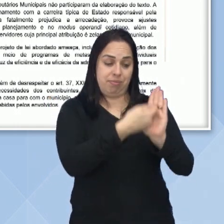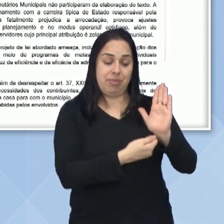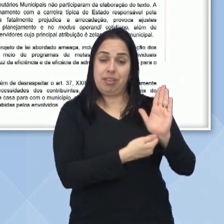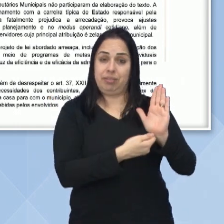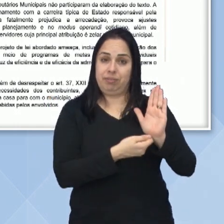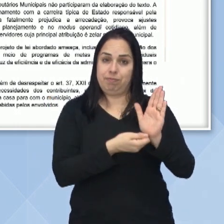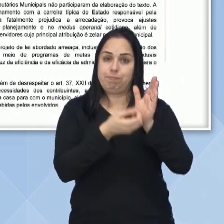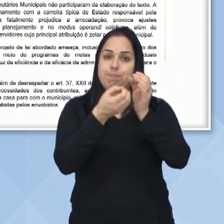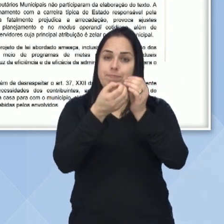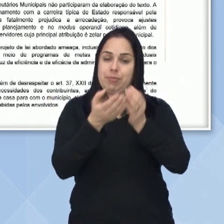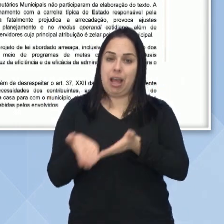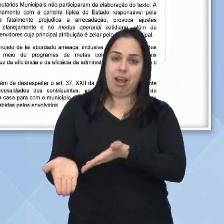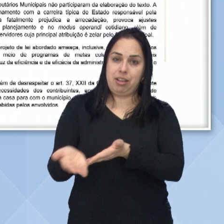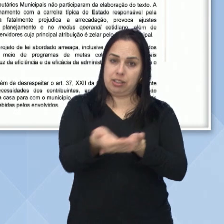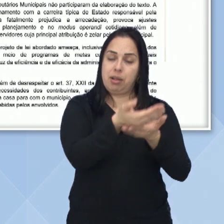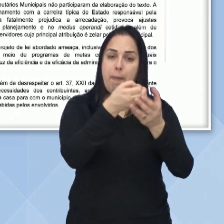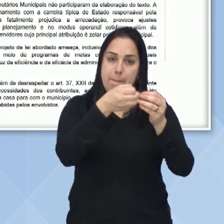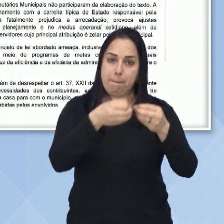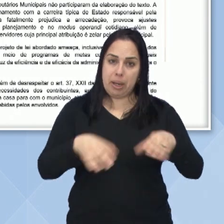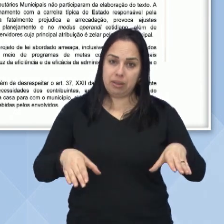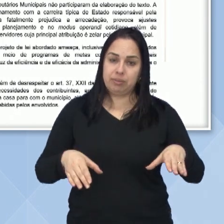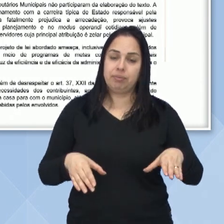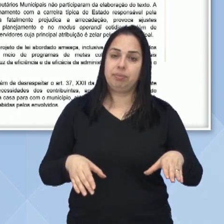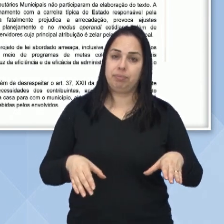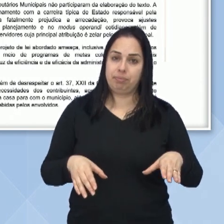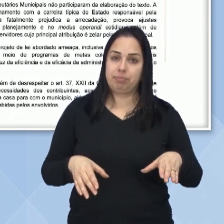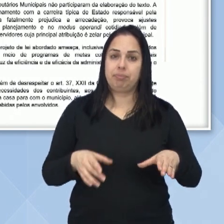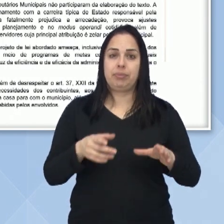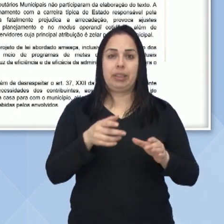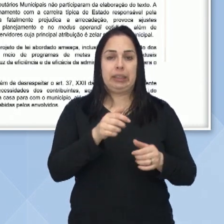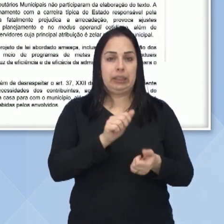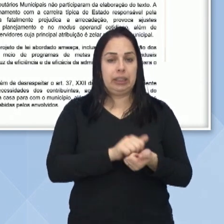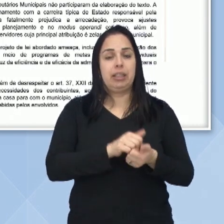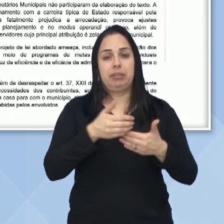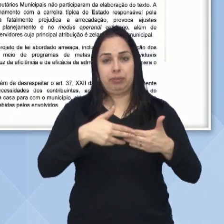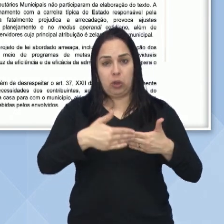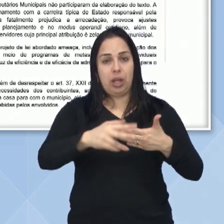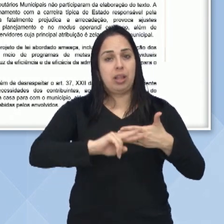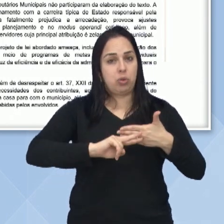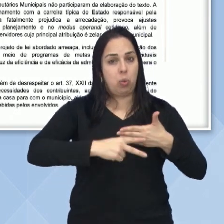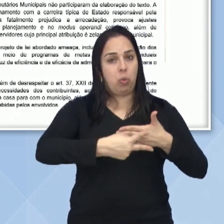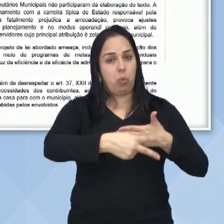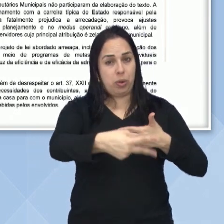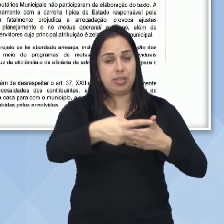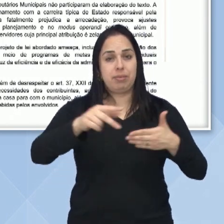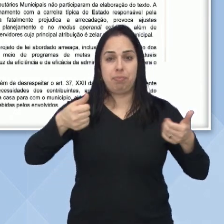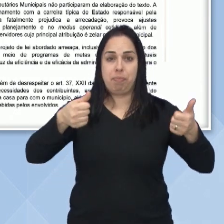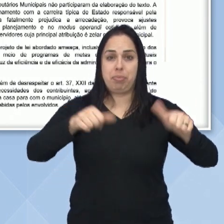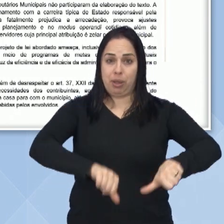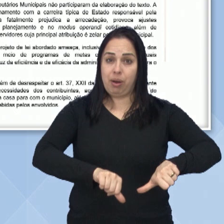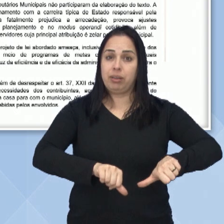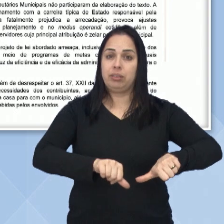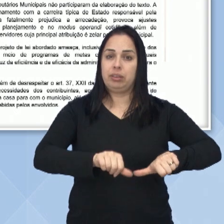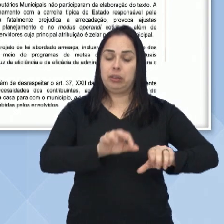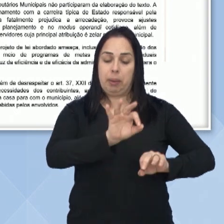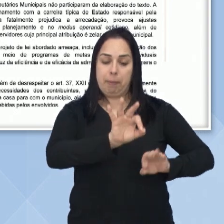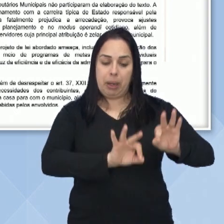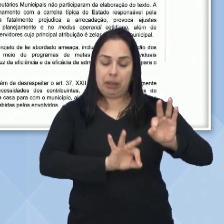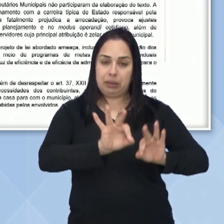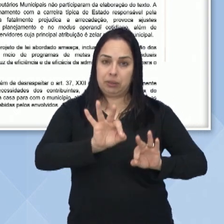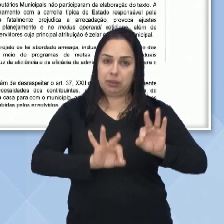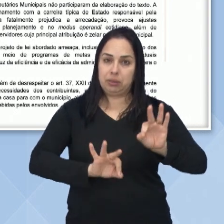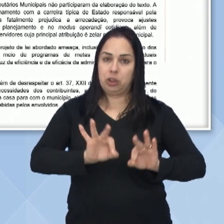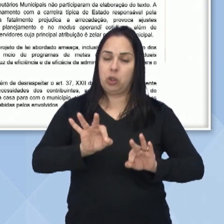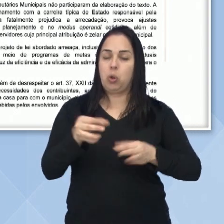arrecadação. Provoca ajustes desastrosos no planejamento, no modus